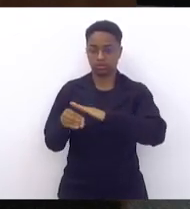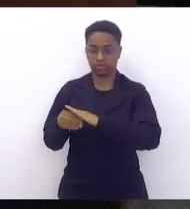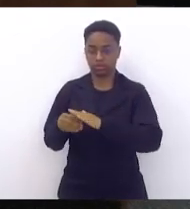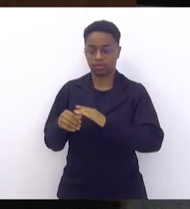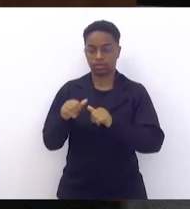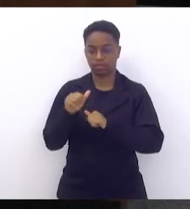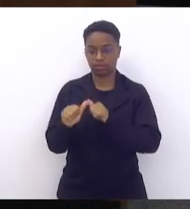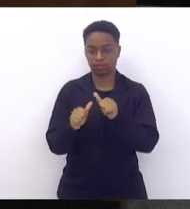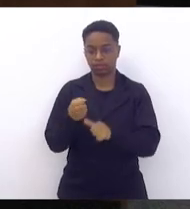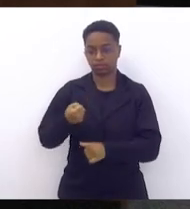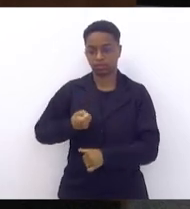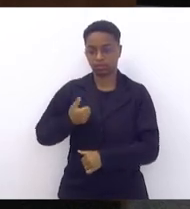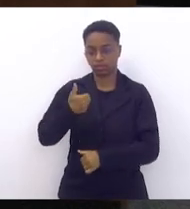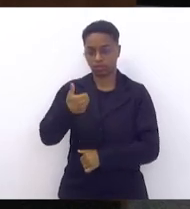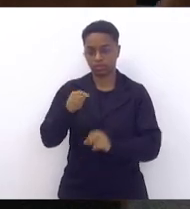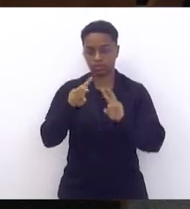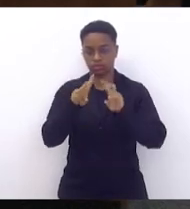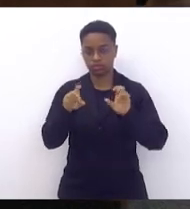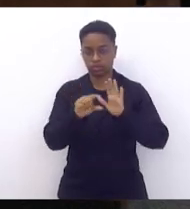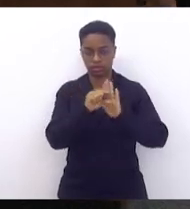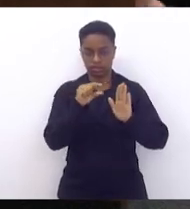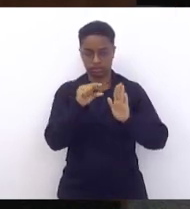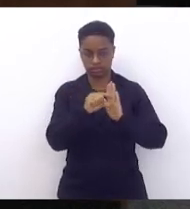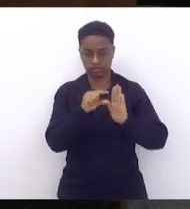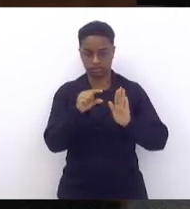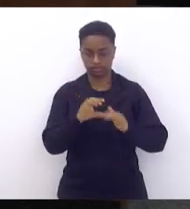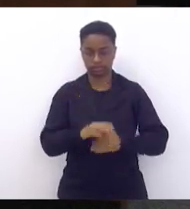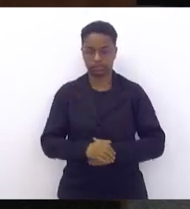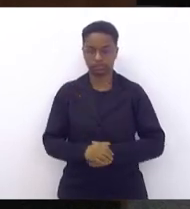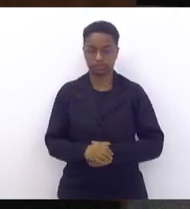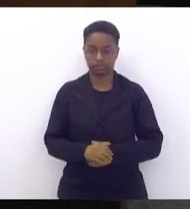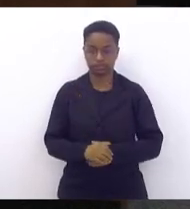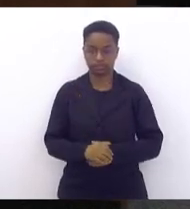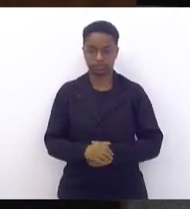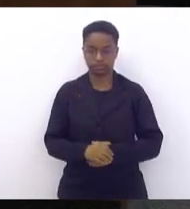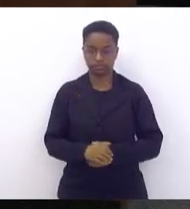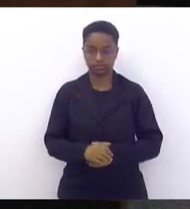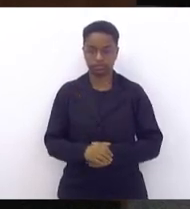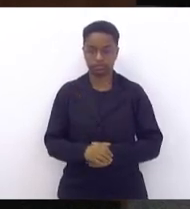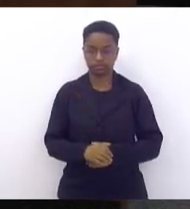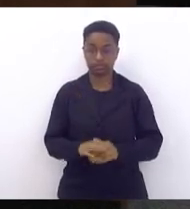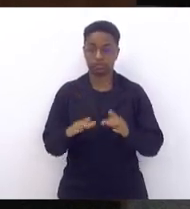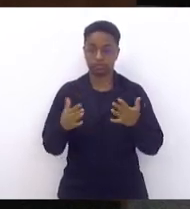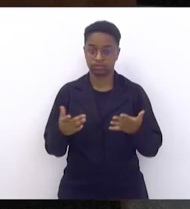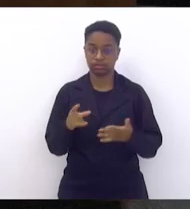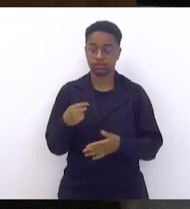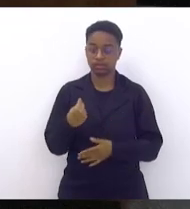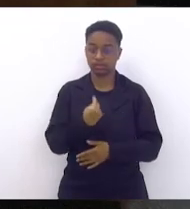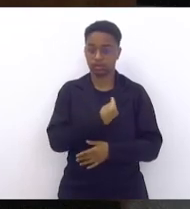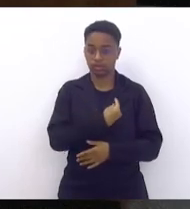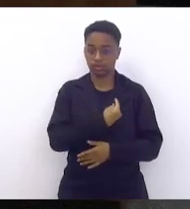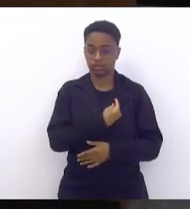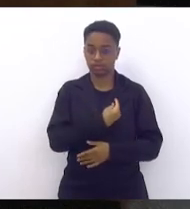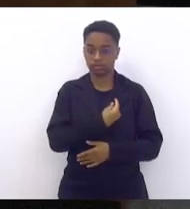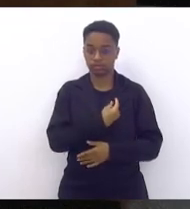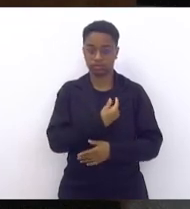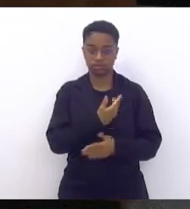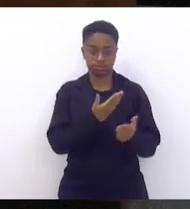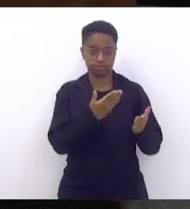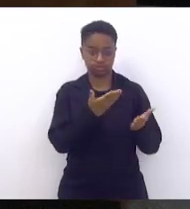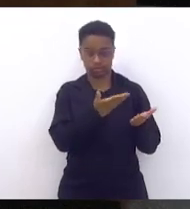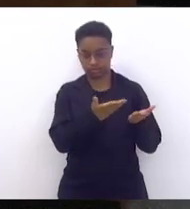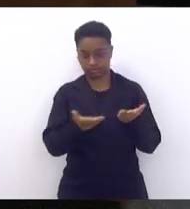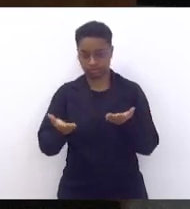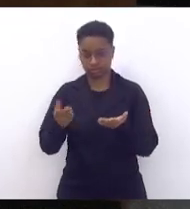1 em relação à ementa. Os nossos doutos procuradores, e não é